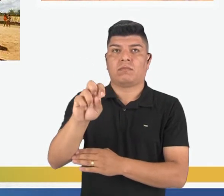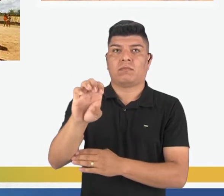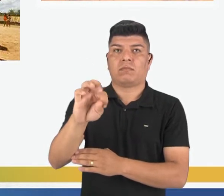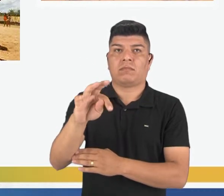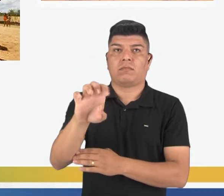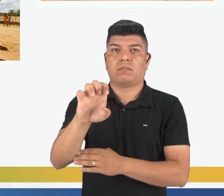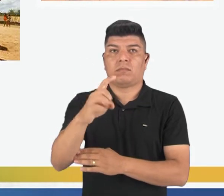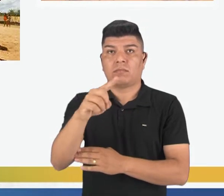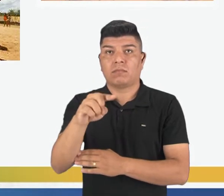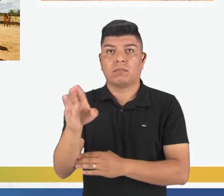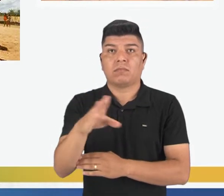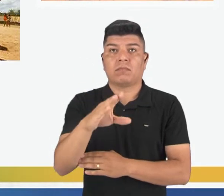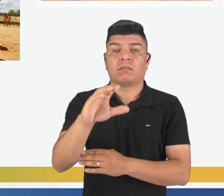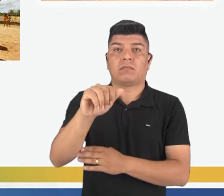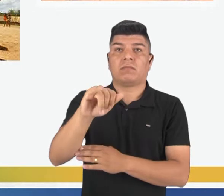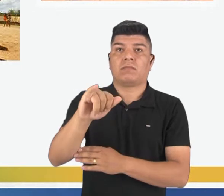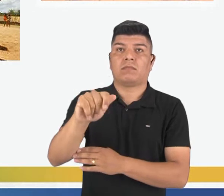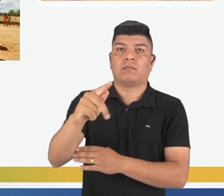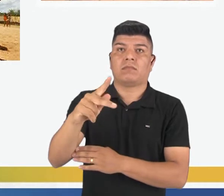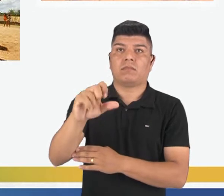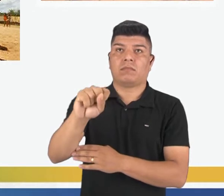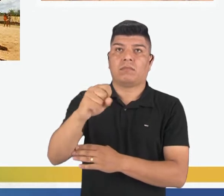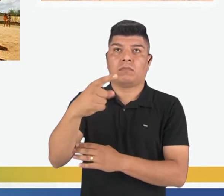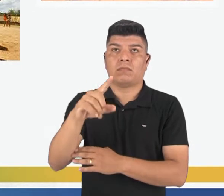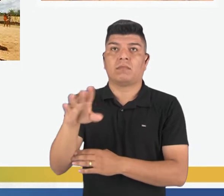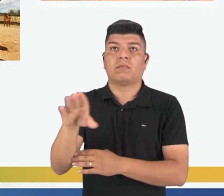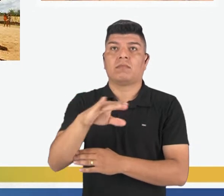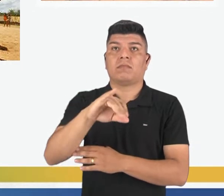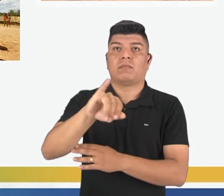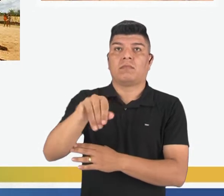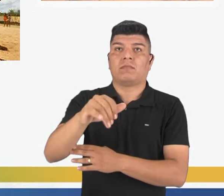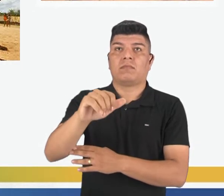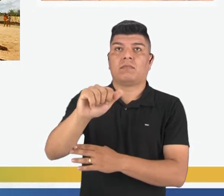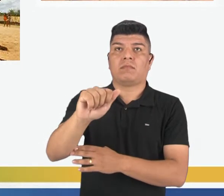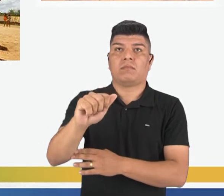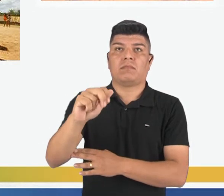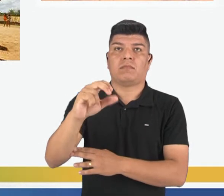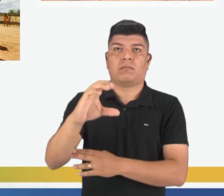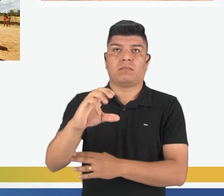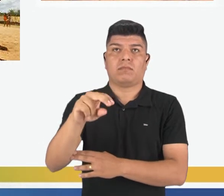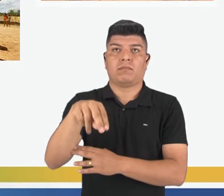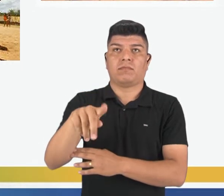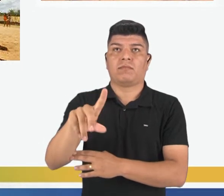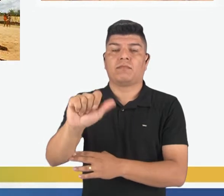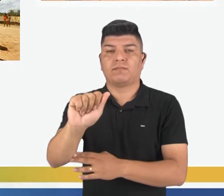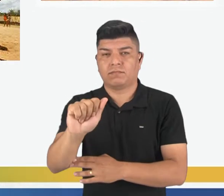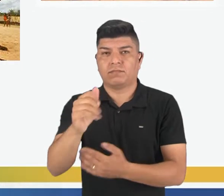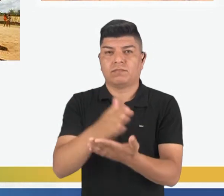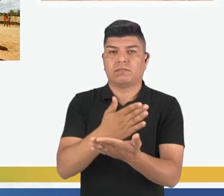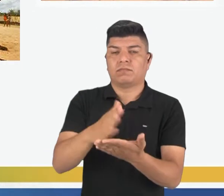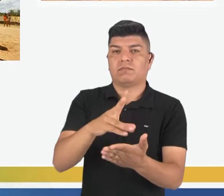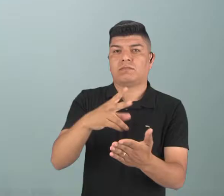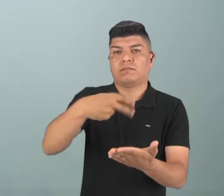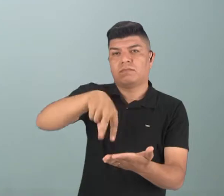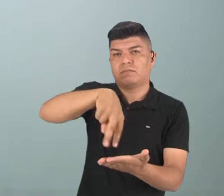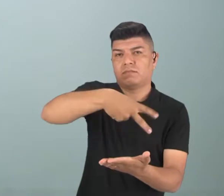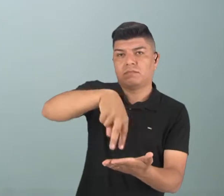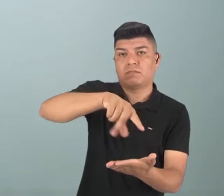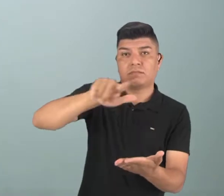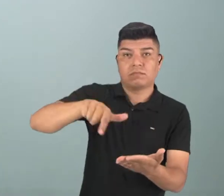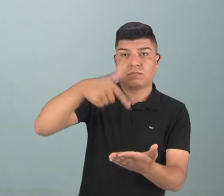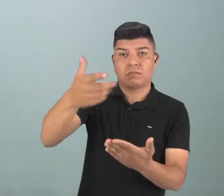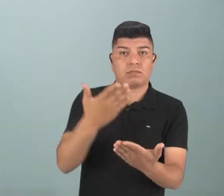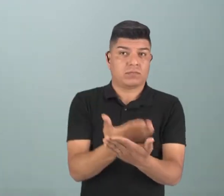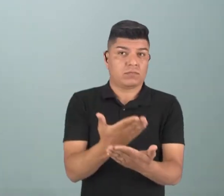o caiapó, tem o jacundá. Em aulas anteriores, gente, nós falamos algumas danças indígenas e nas